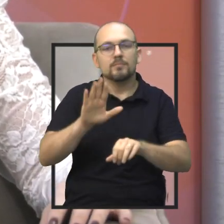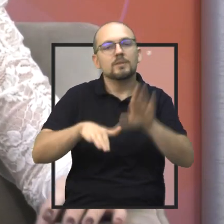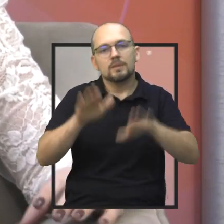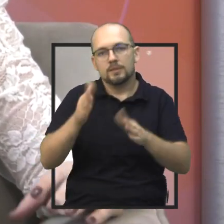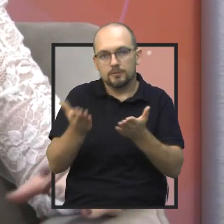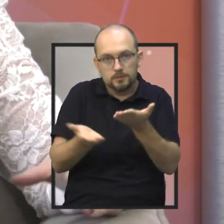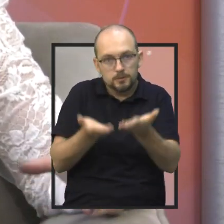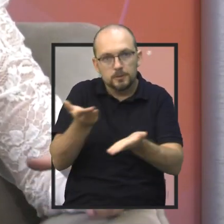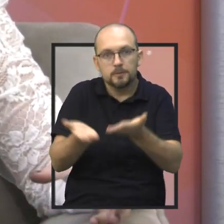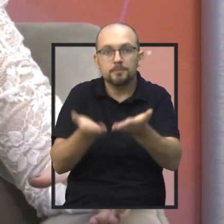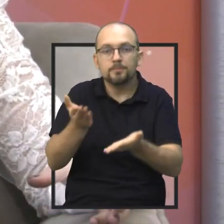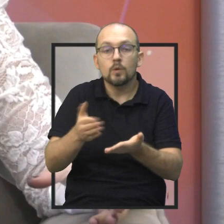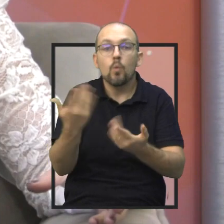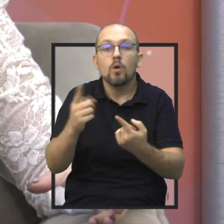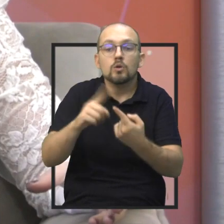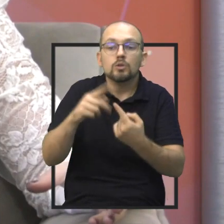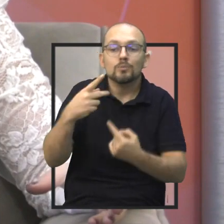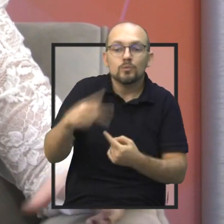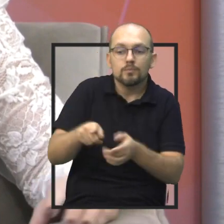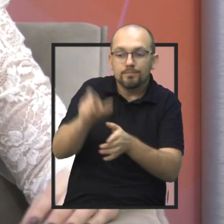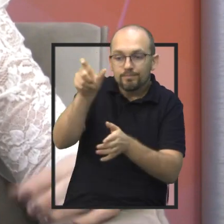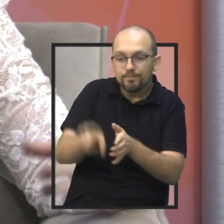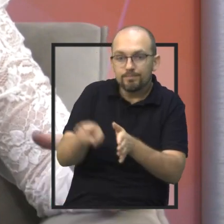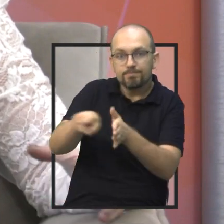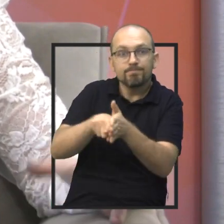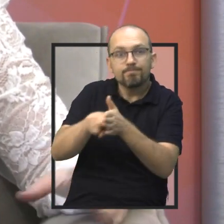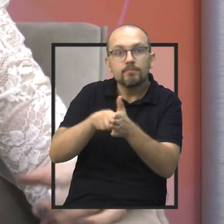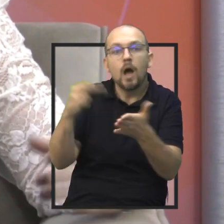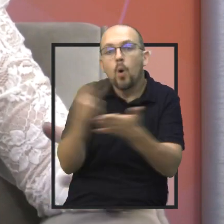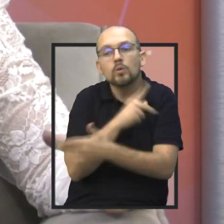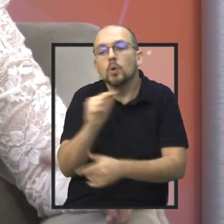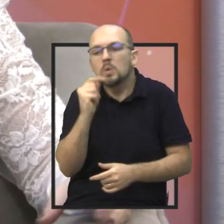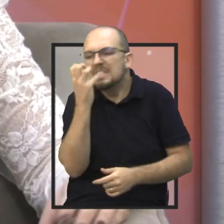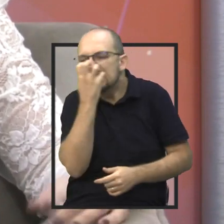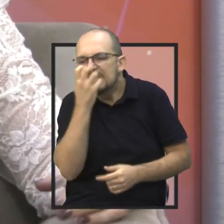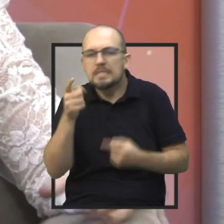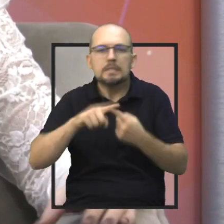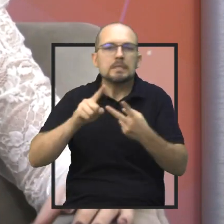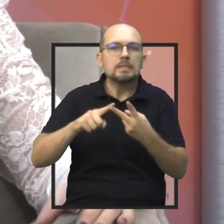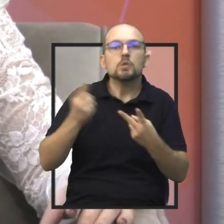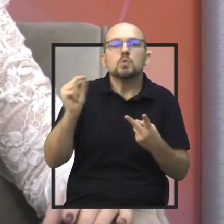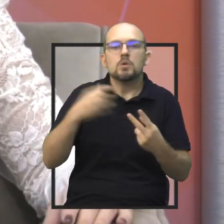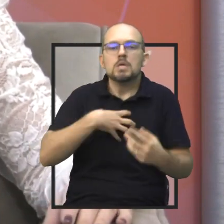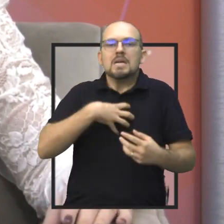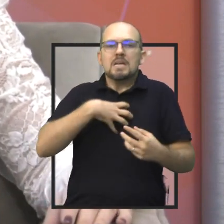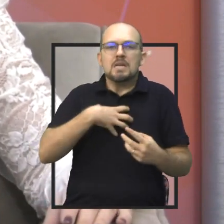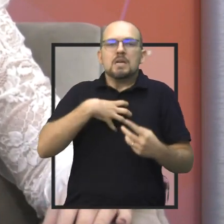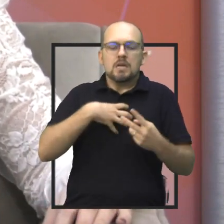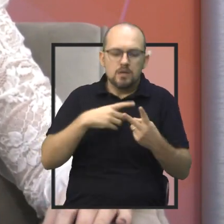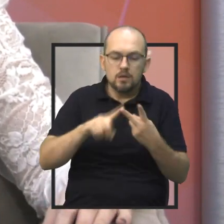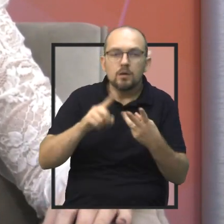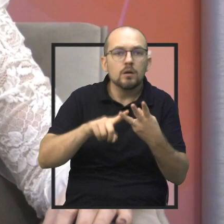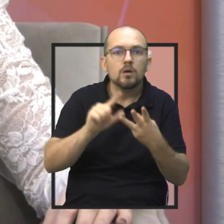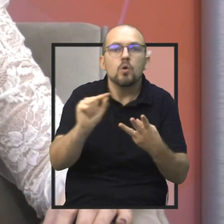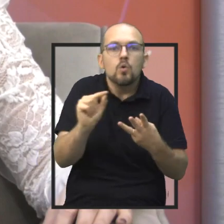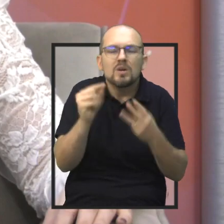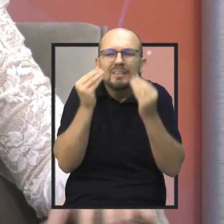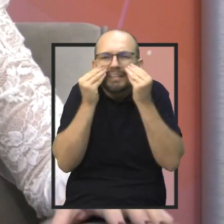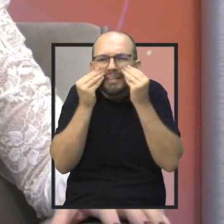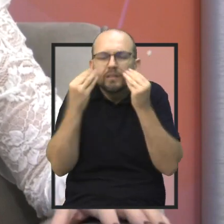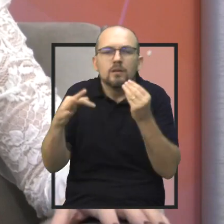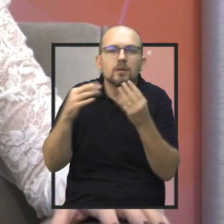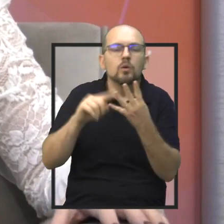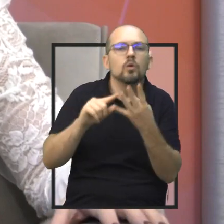depender de um adequado diagnóstico, né? De uma adequada anamnese, diagnóstico médico para estar fazendo